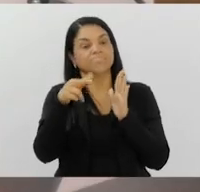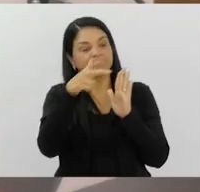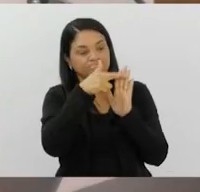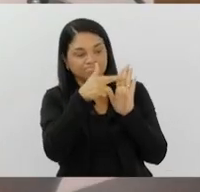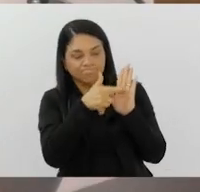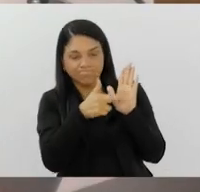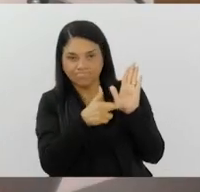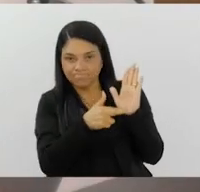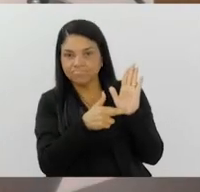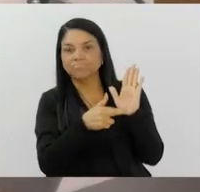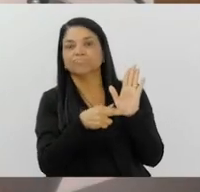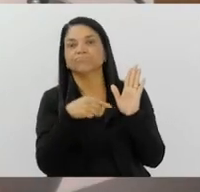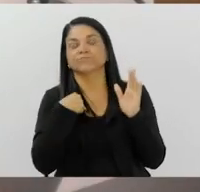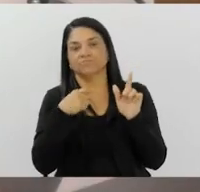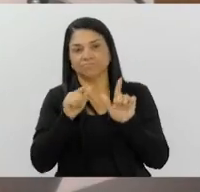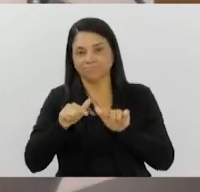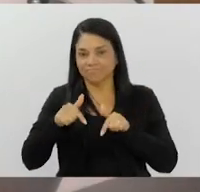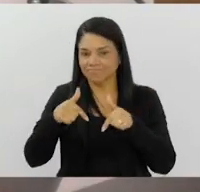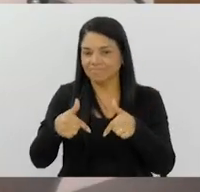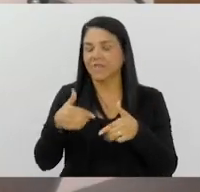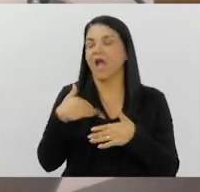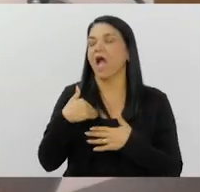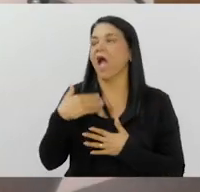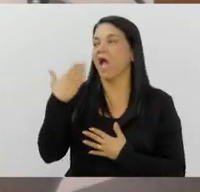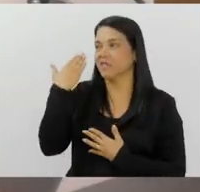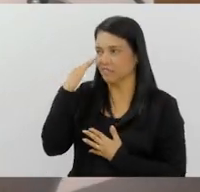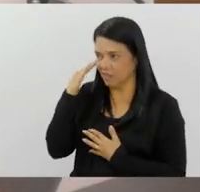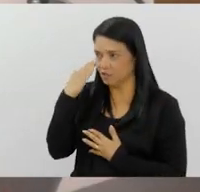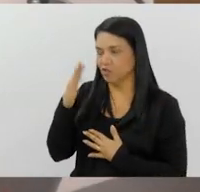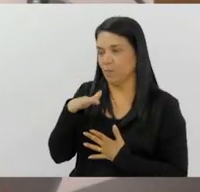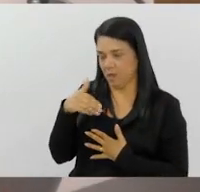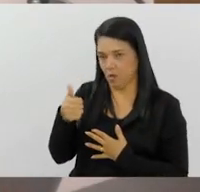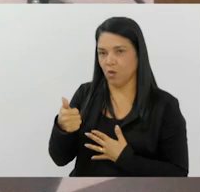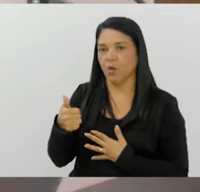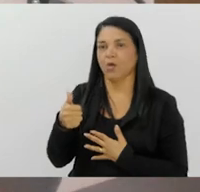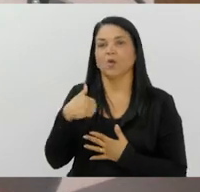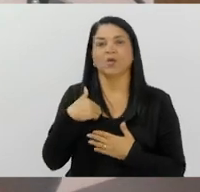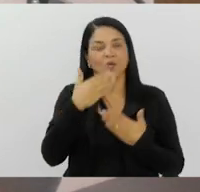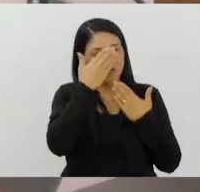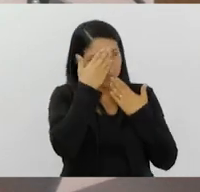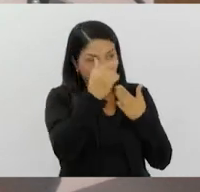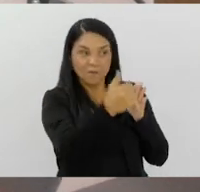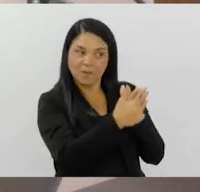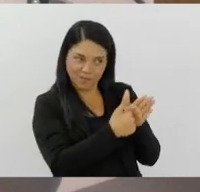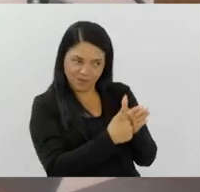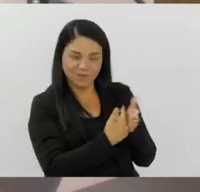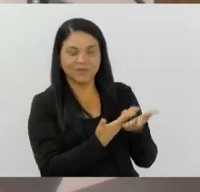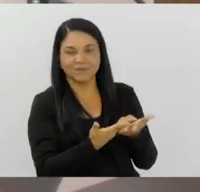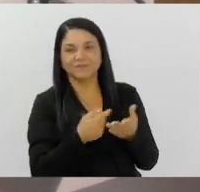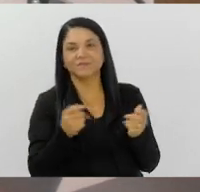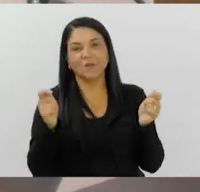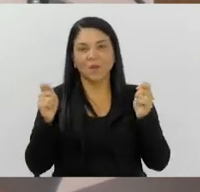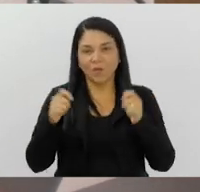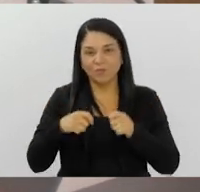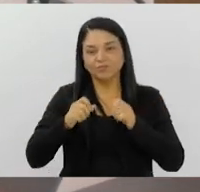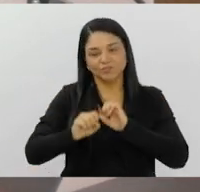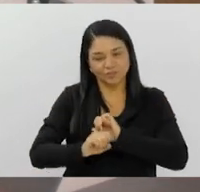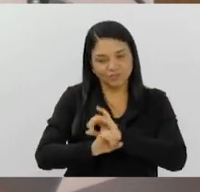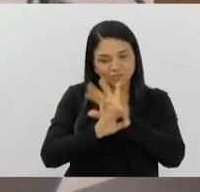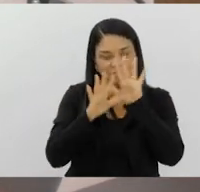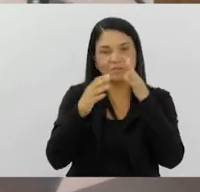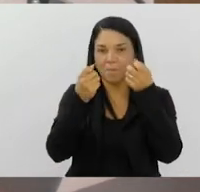medidas que possam tá bom e agora entendemos melhor tá mas obrigado pela pergunta eh que eu pude esclarecer